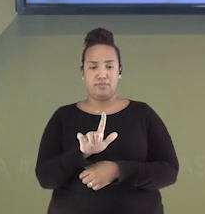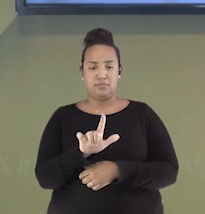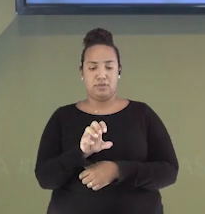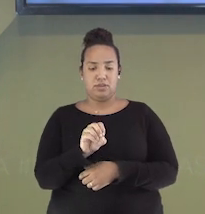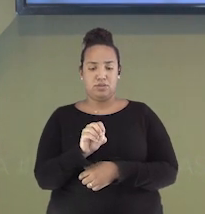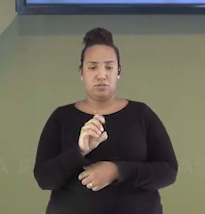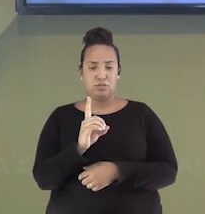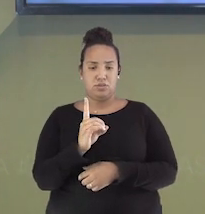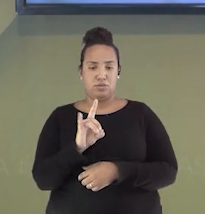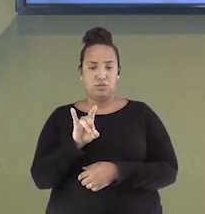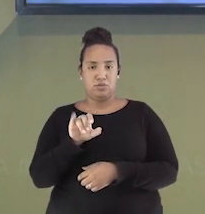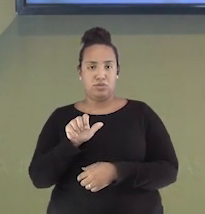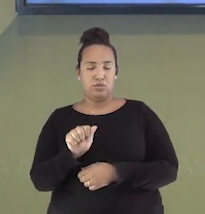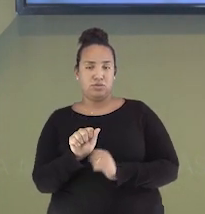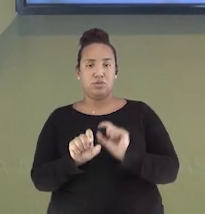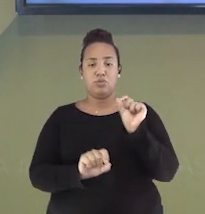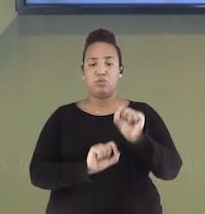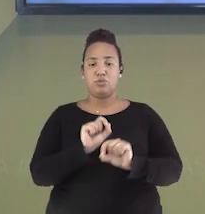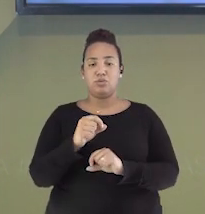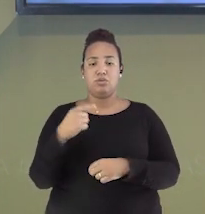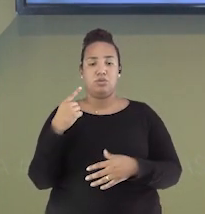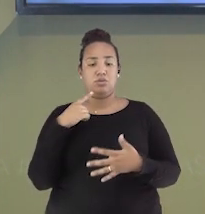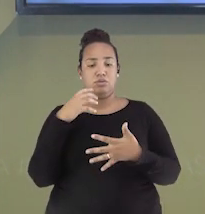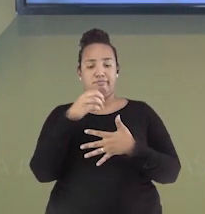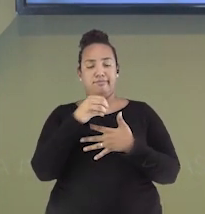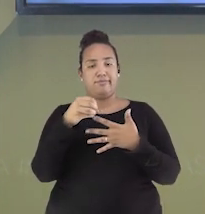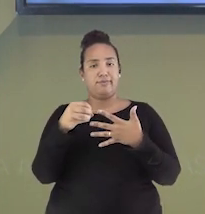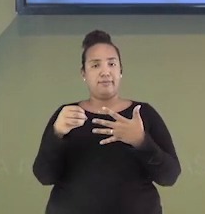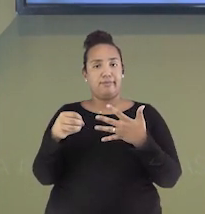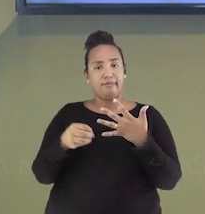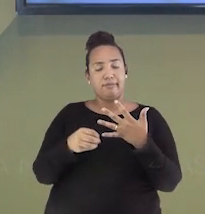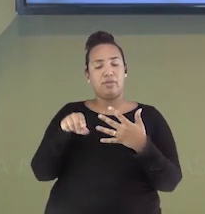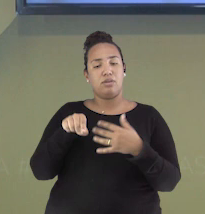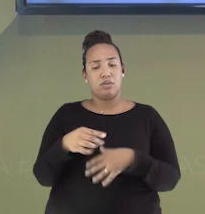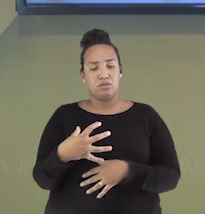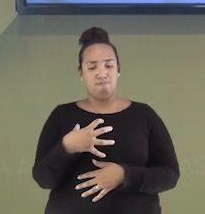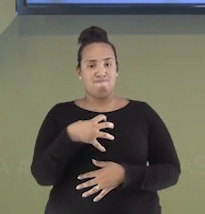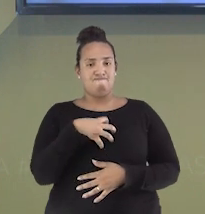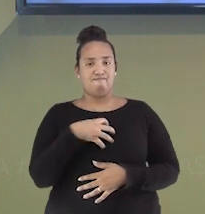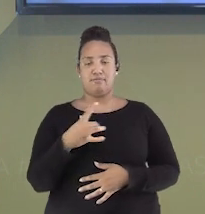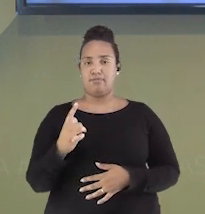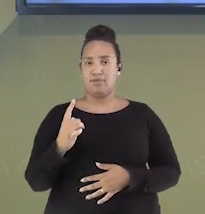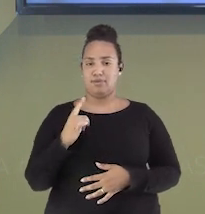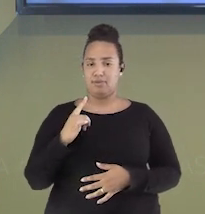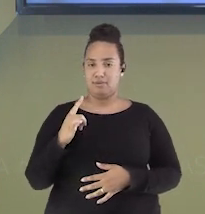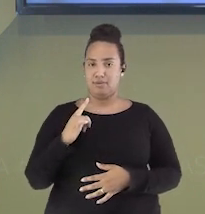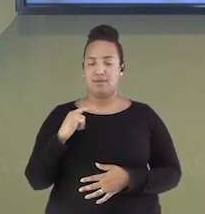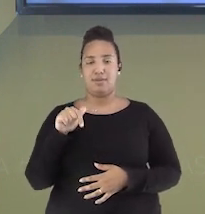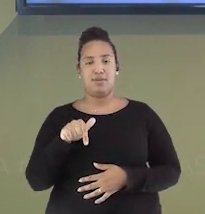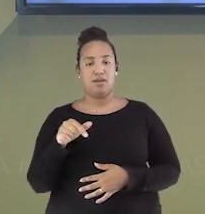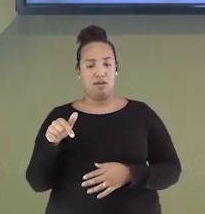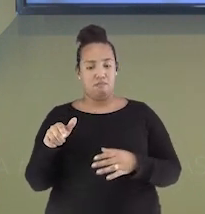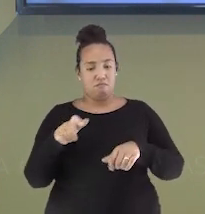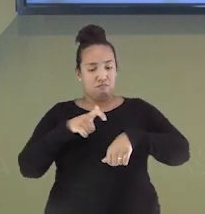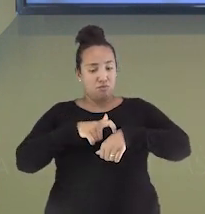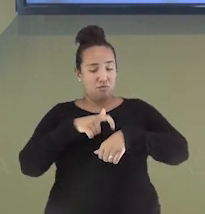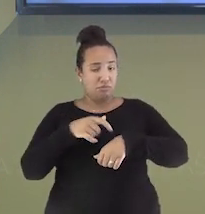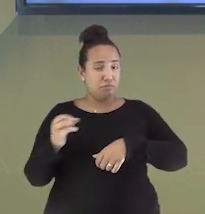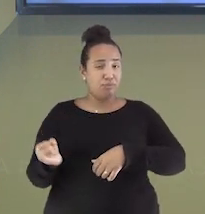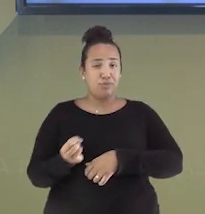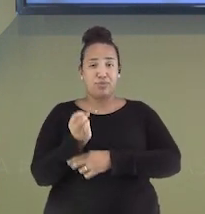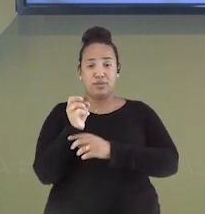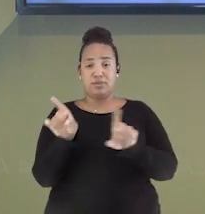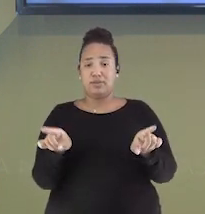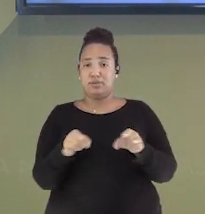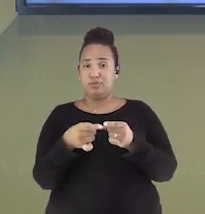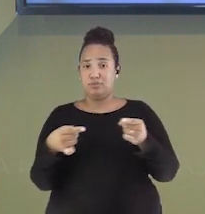a melodia é uma sequência de notas que tem o sentido uma lógica e esse é um dos conceitos mais importantes da